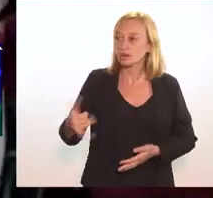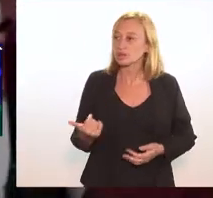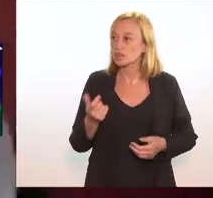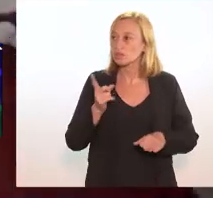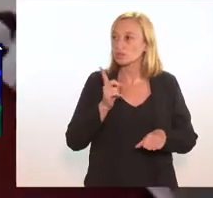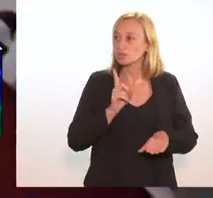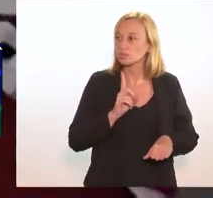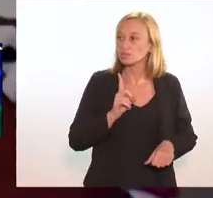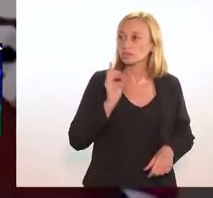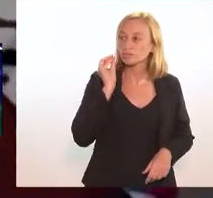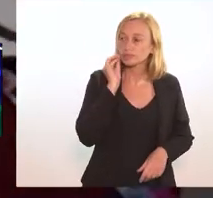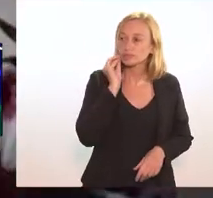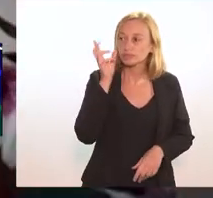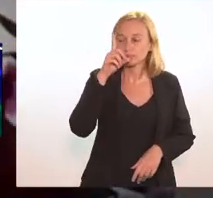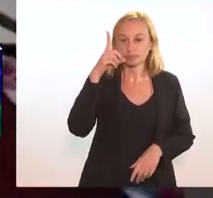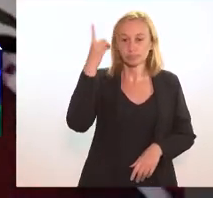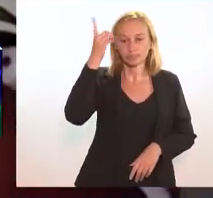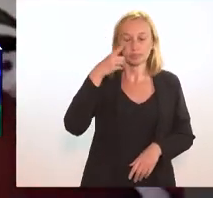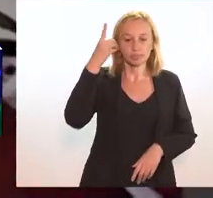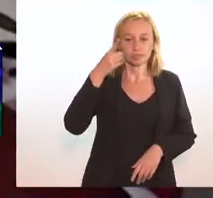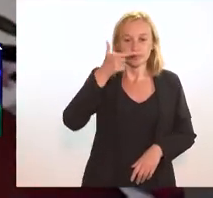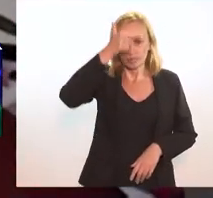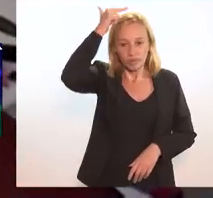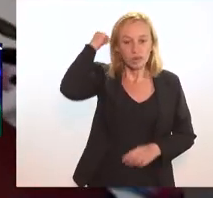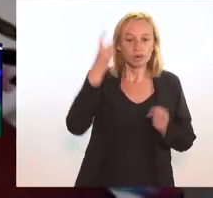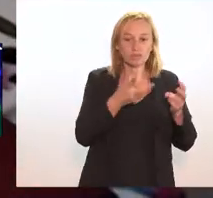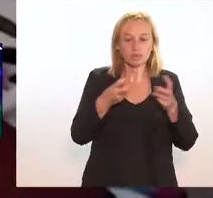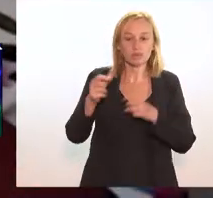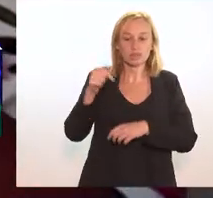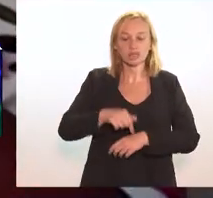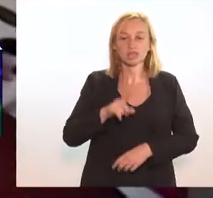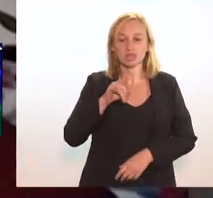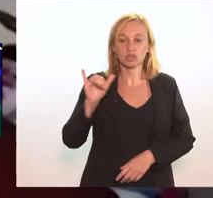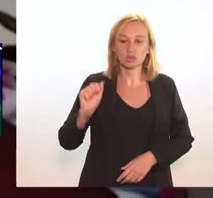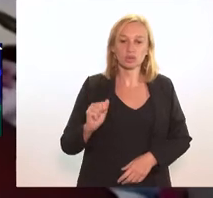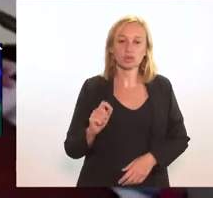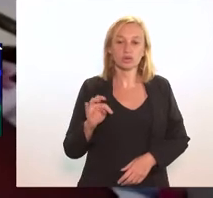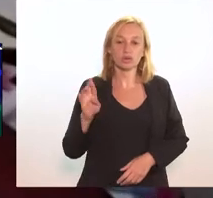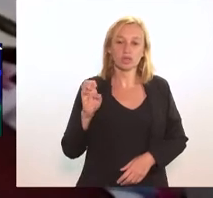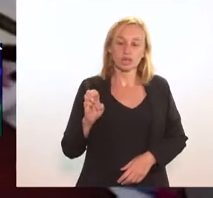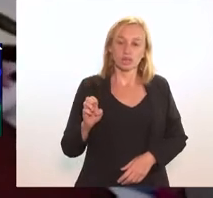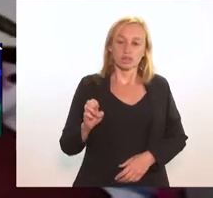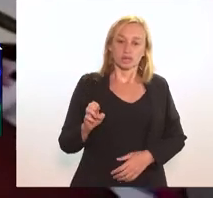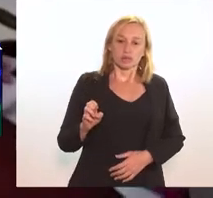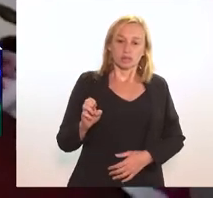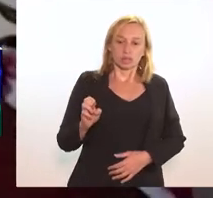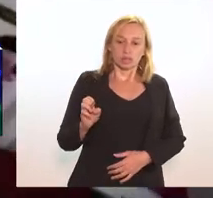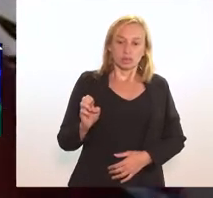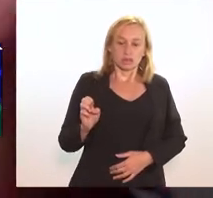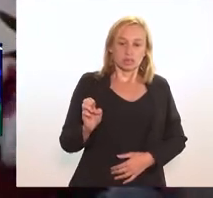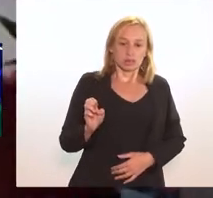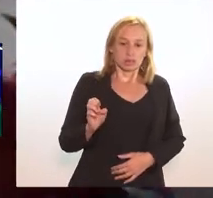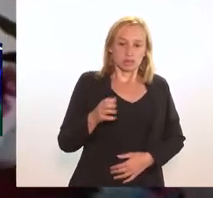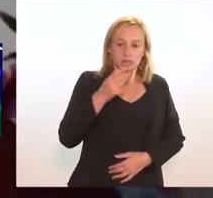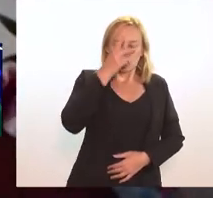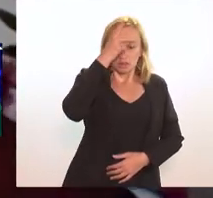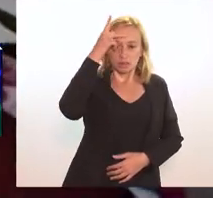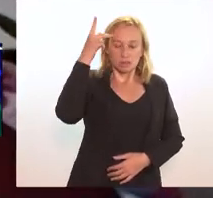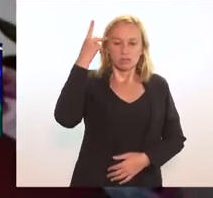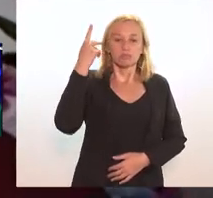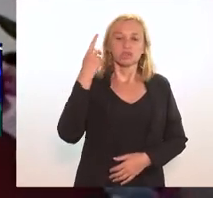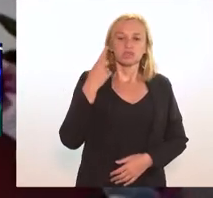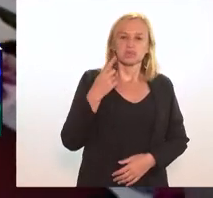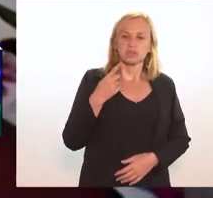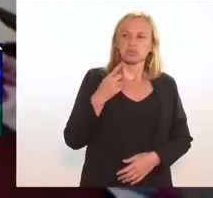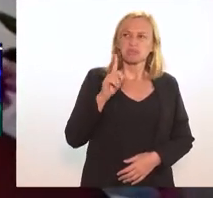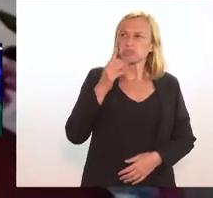oportunidade, deputado Spahn, que eu tenho observado aqui na Zona Oeste, com a questão dessa pandemia, as pessoas não estão levando muito a sério,